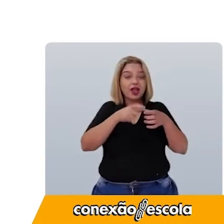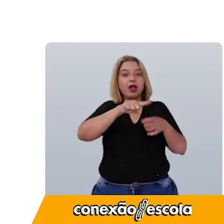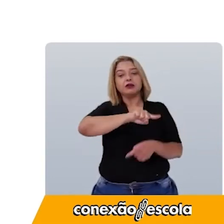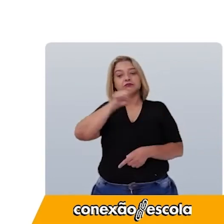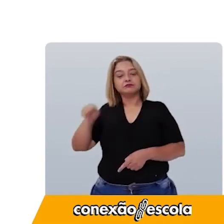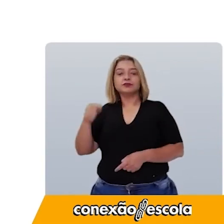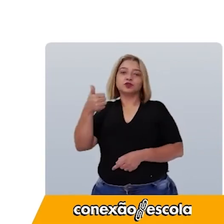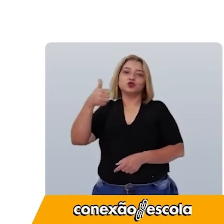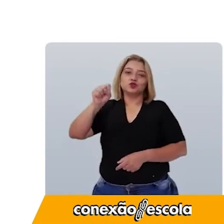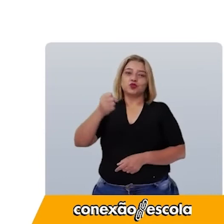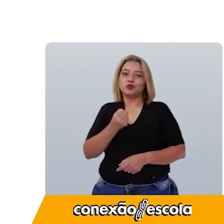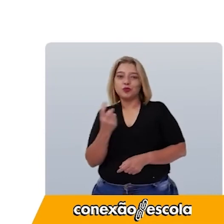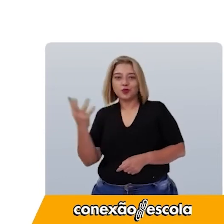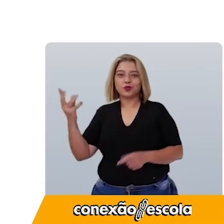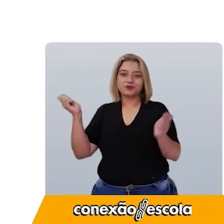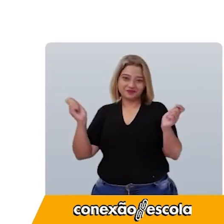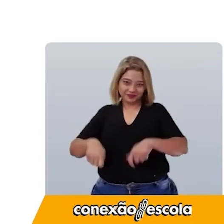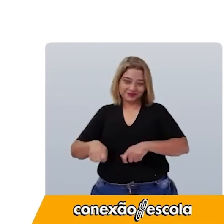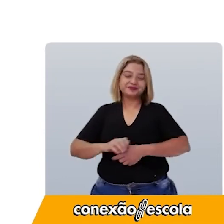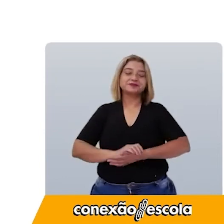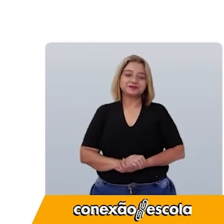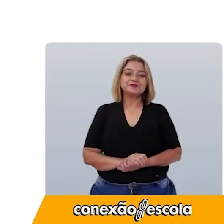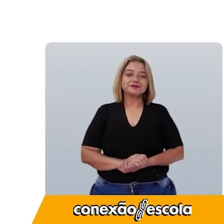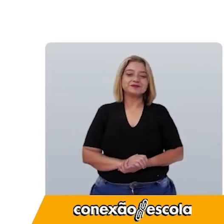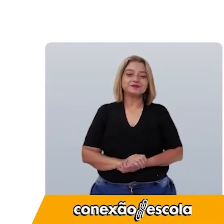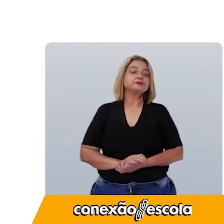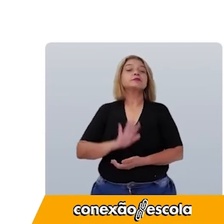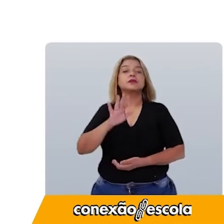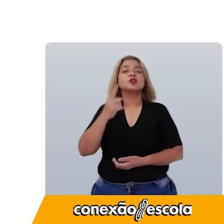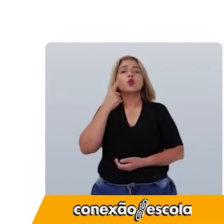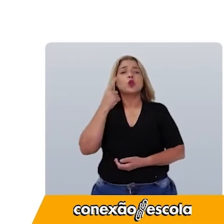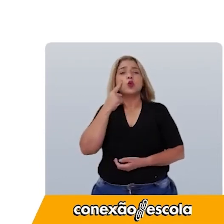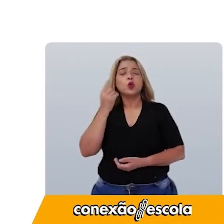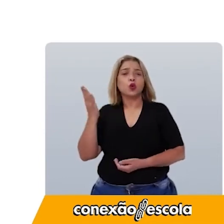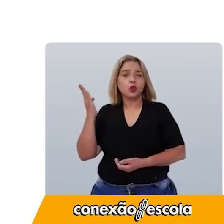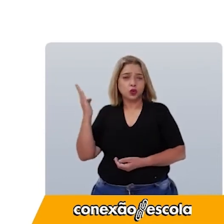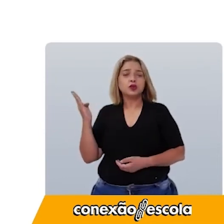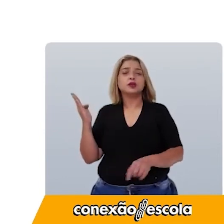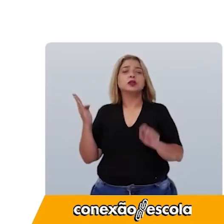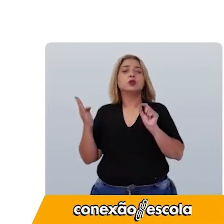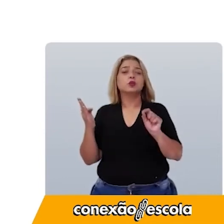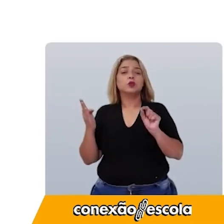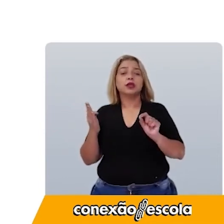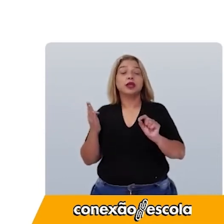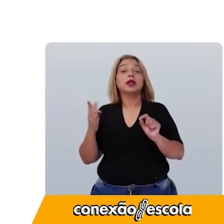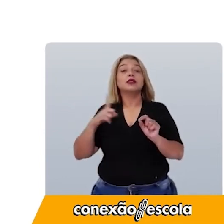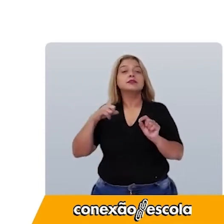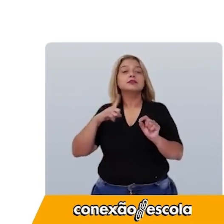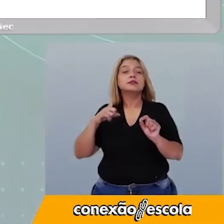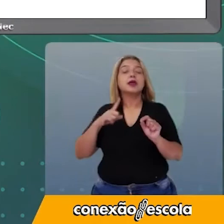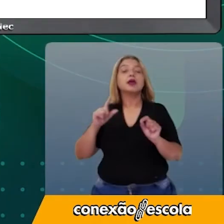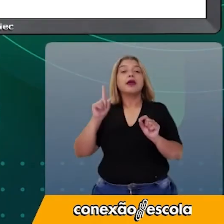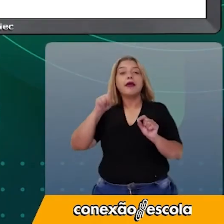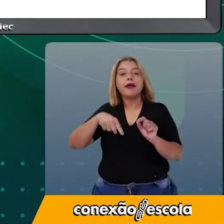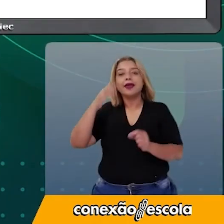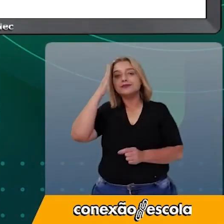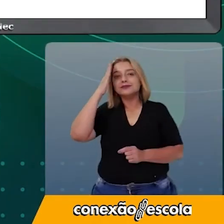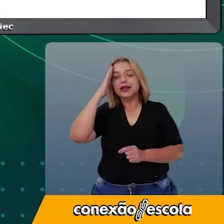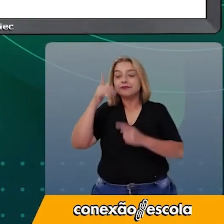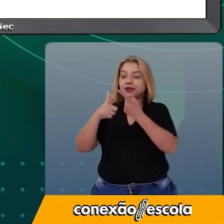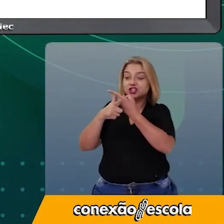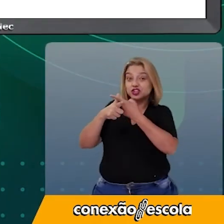18 porções. Agora vamos ver uma situação relacionada à